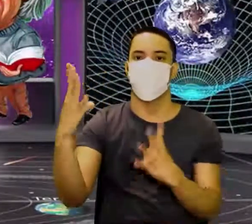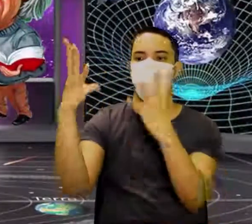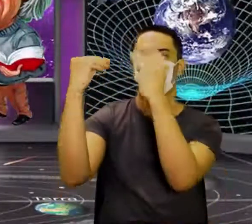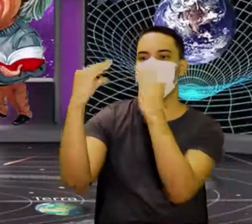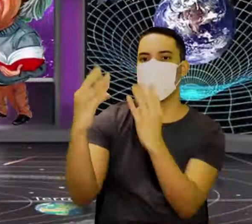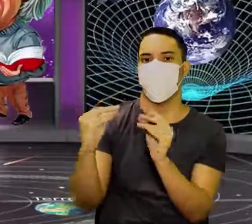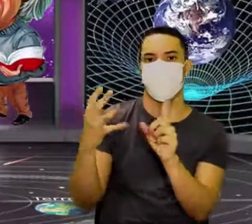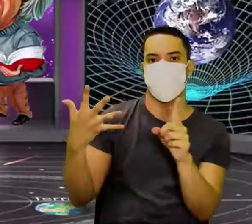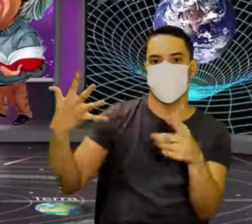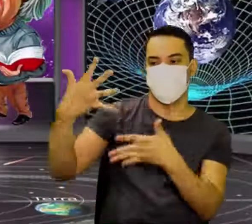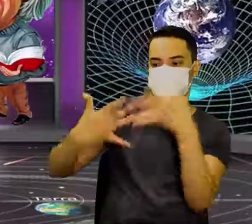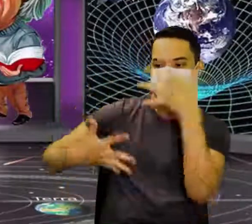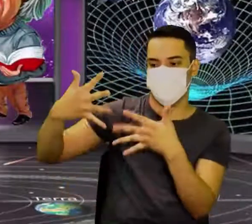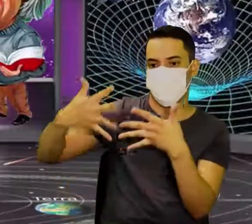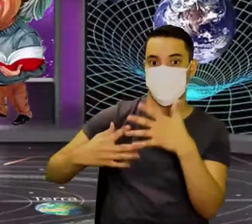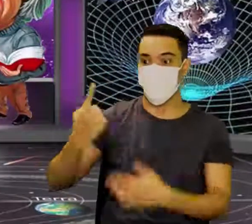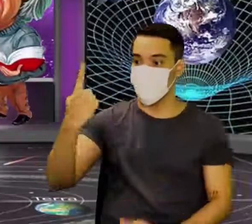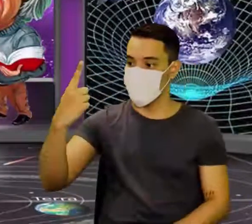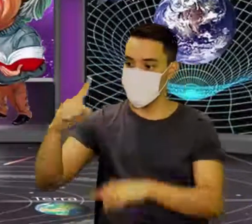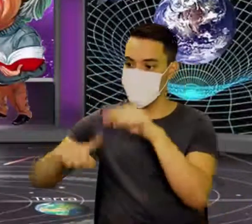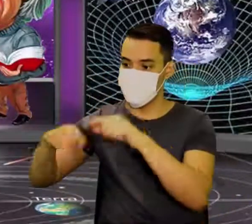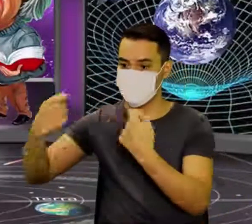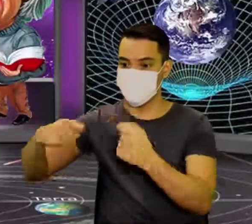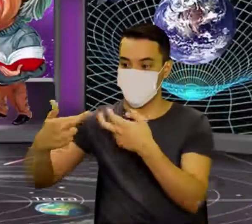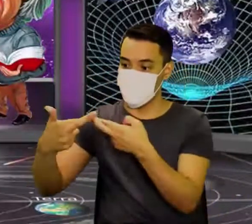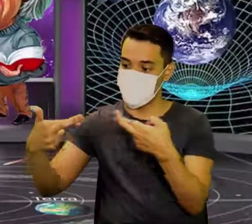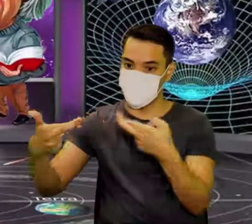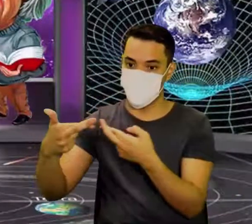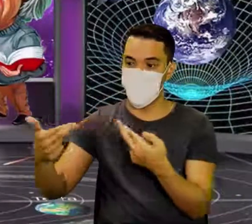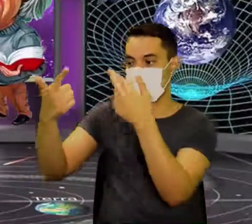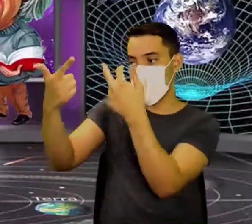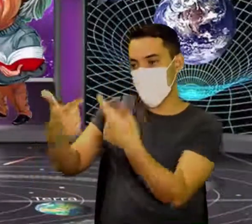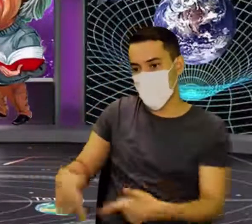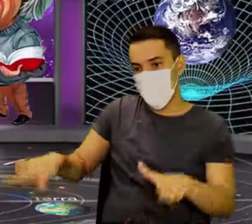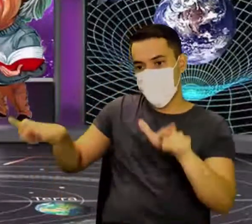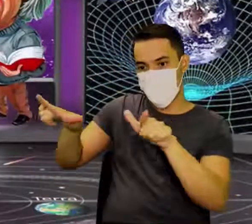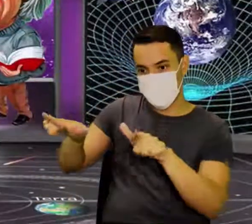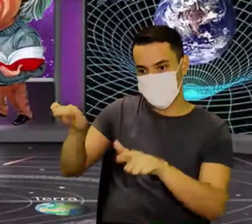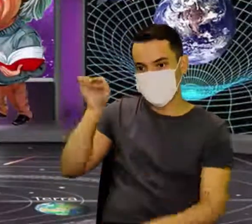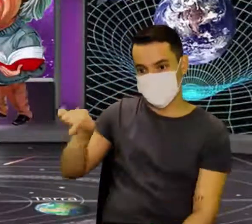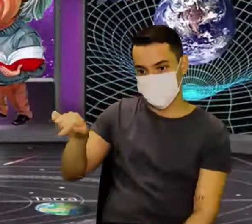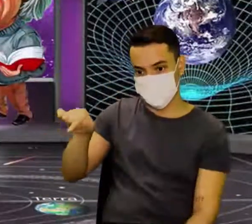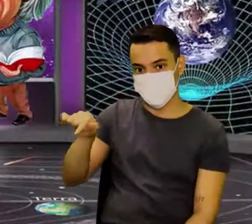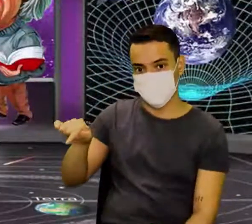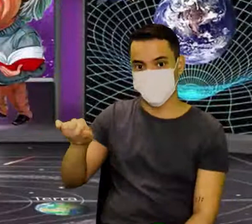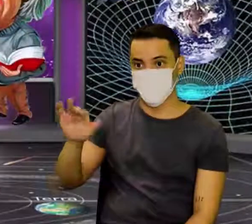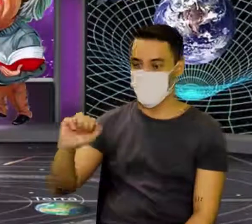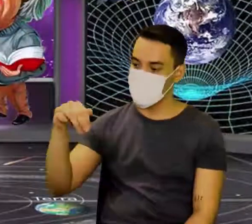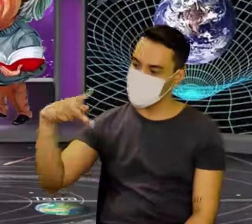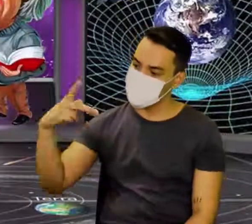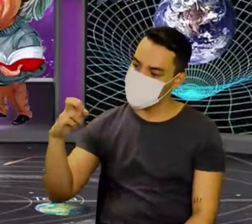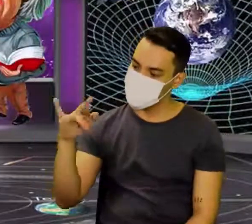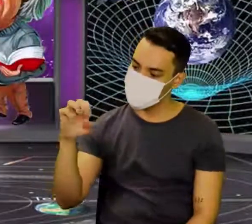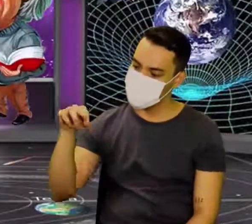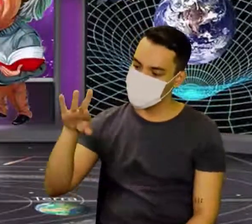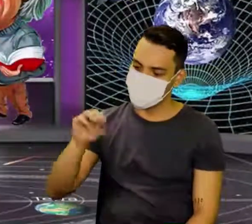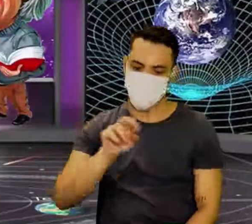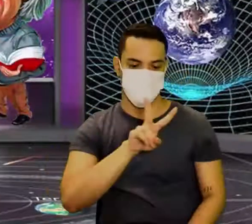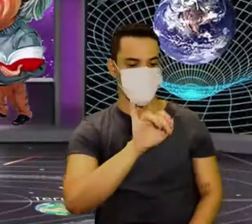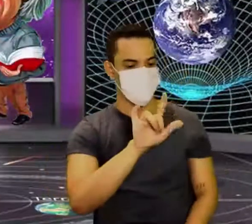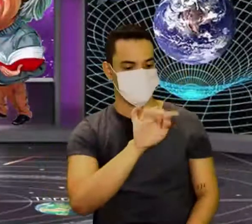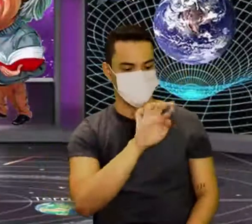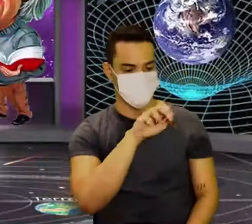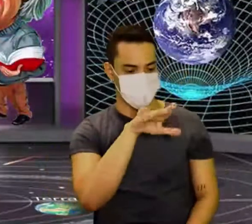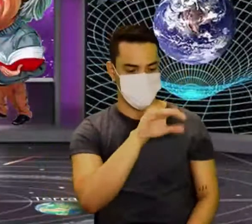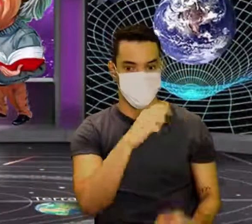circuito, tinha que ter resistência basicamente nula, né? No caso do perímetro, e do voltímetro teria que ser o